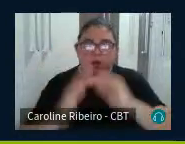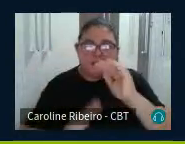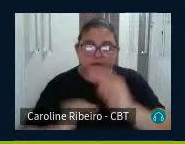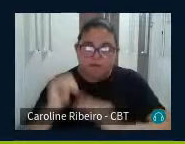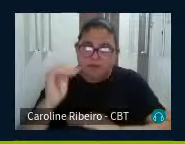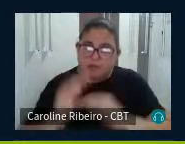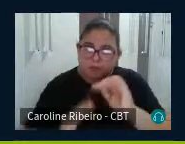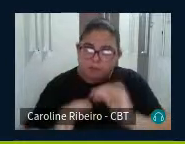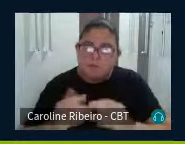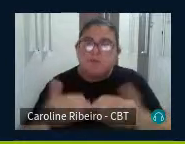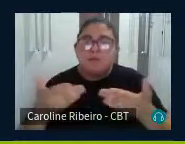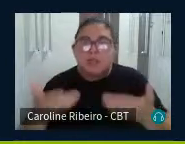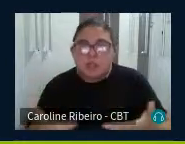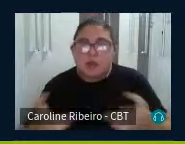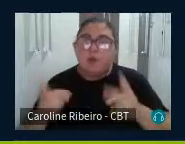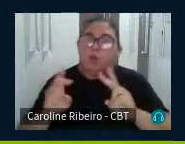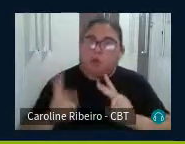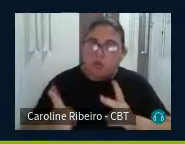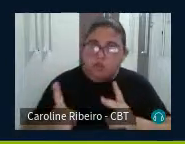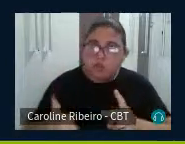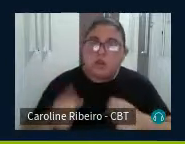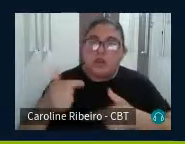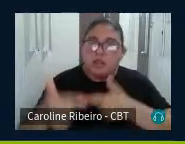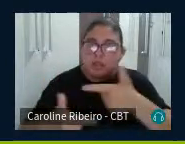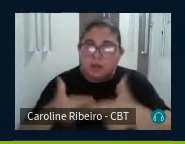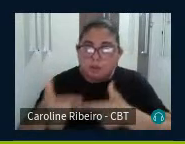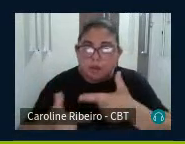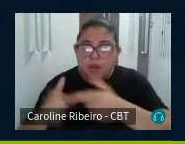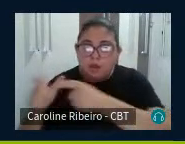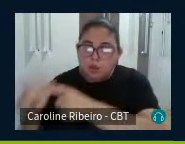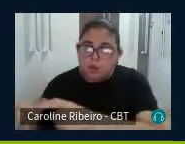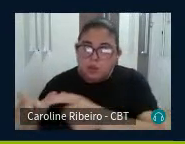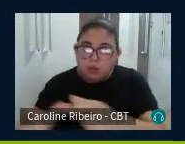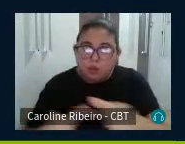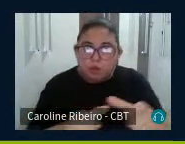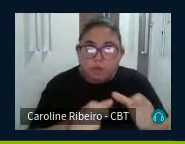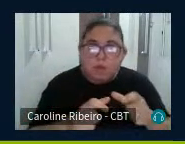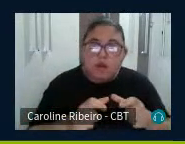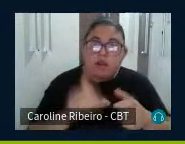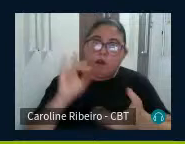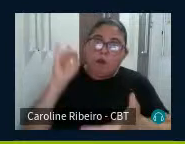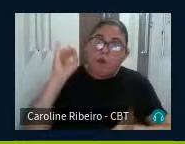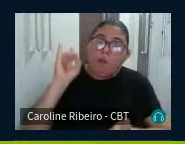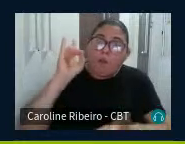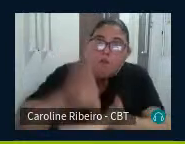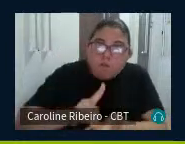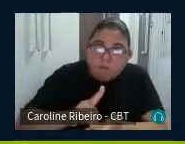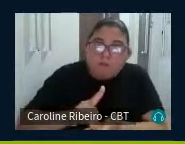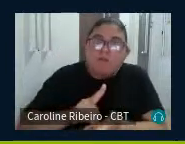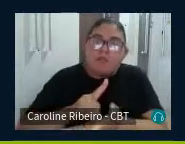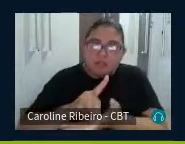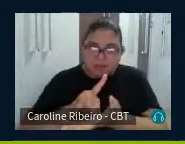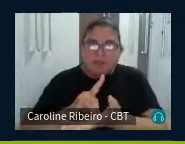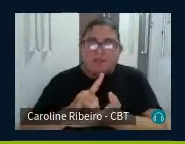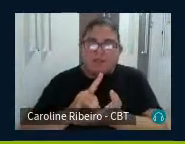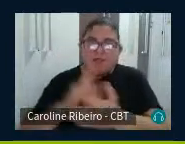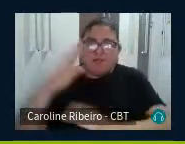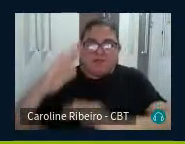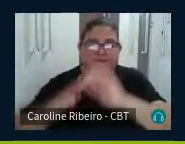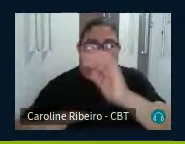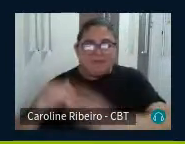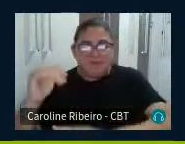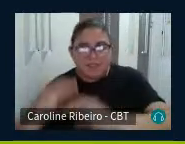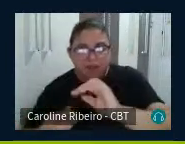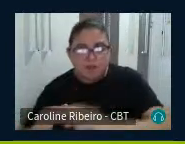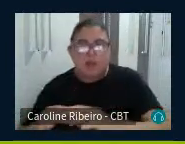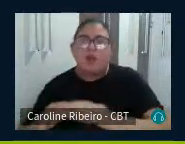gente continua atuando, assim, em diversos contextos também, mas de uma forma oficial, de uma forma legal, né, com todos